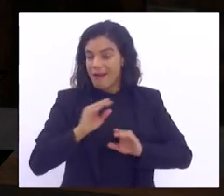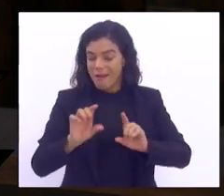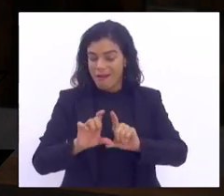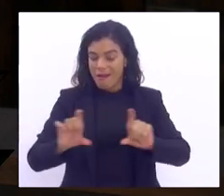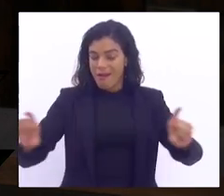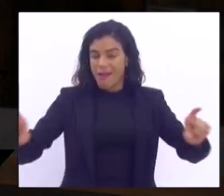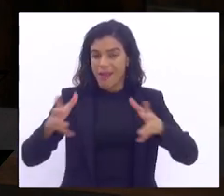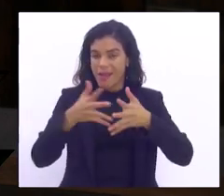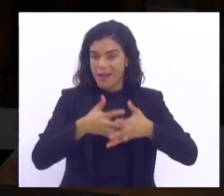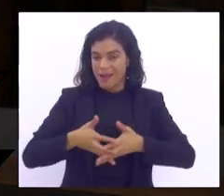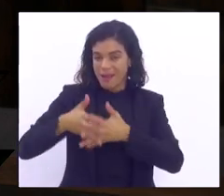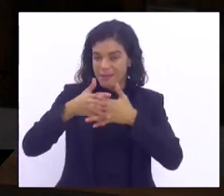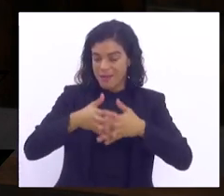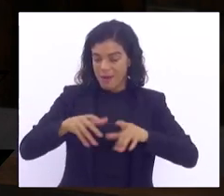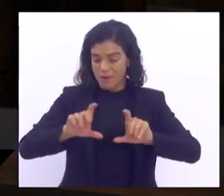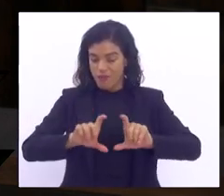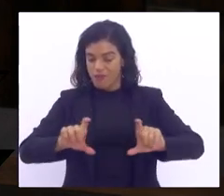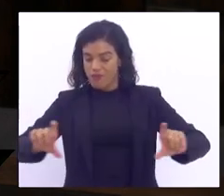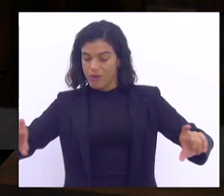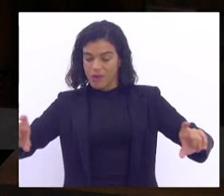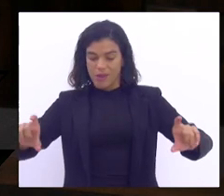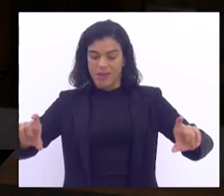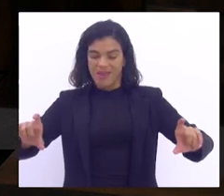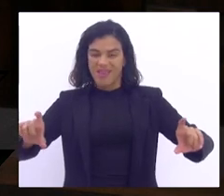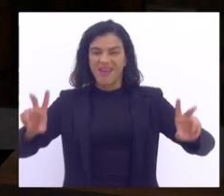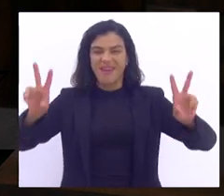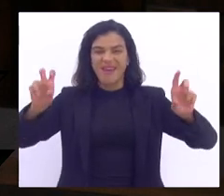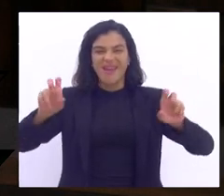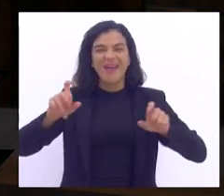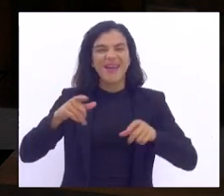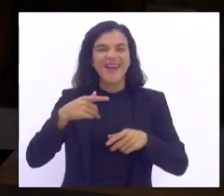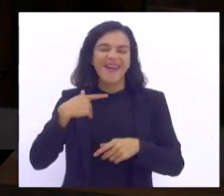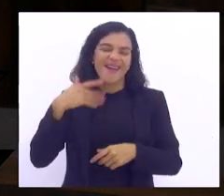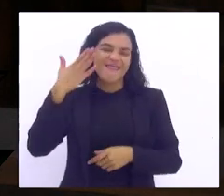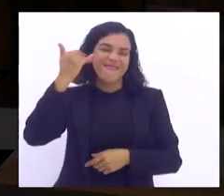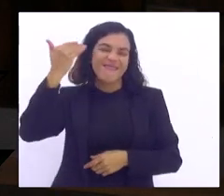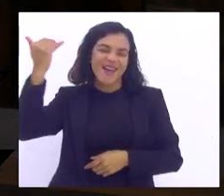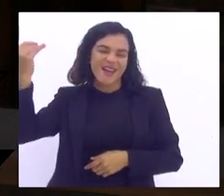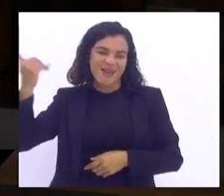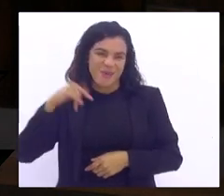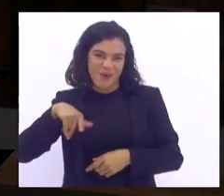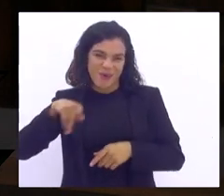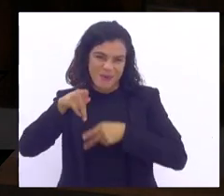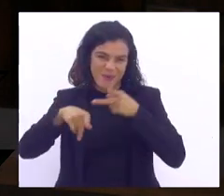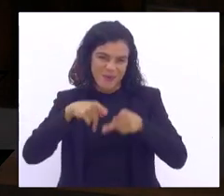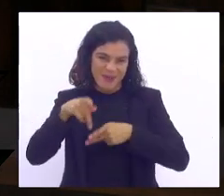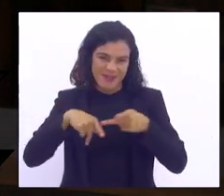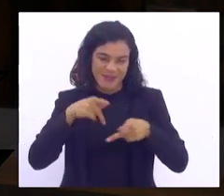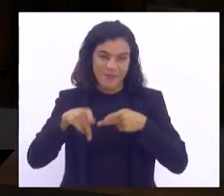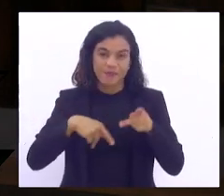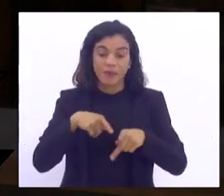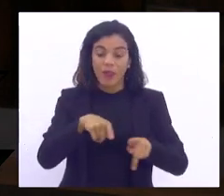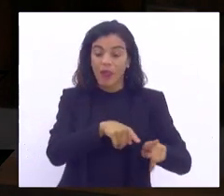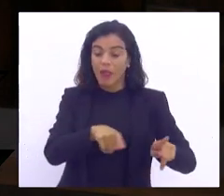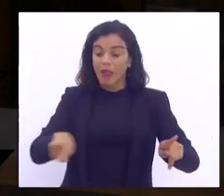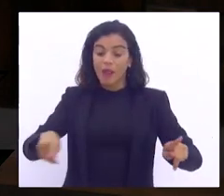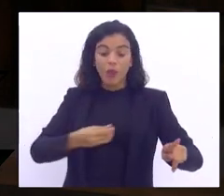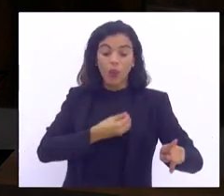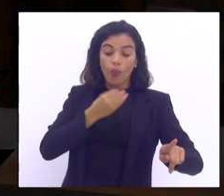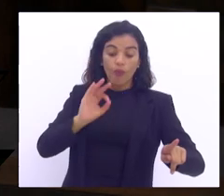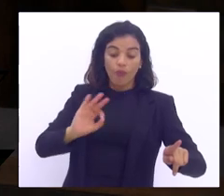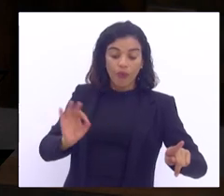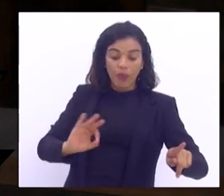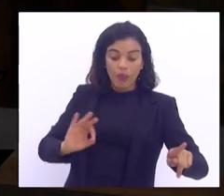dos caminhões, né, aquele adágio popular, bem conhecido, mas muito verdadeiro: quem não vive para servir,